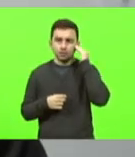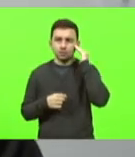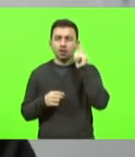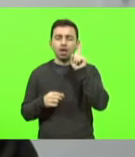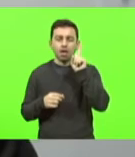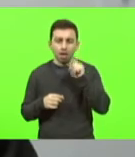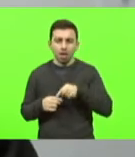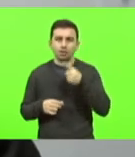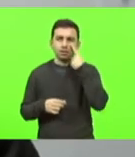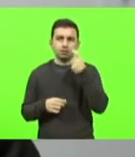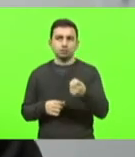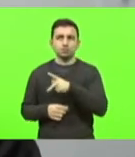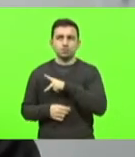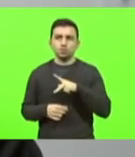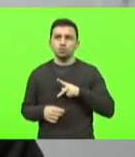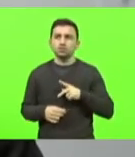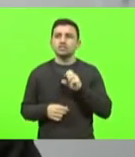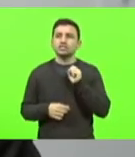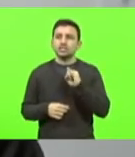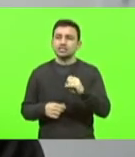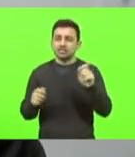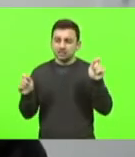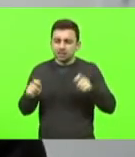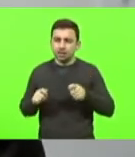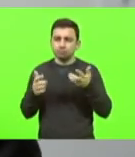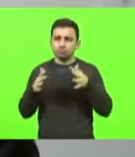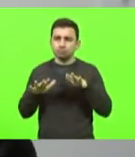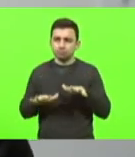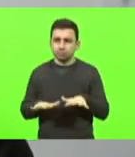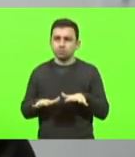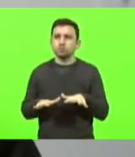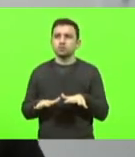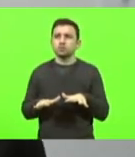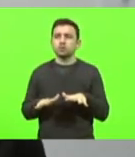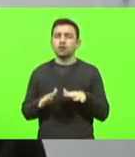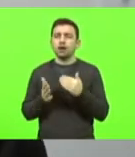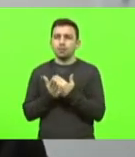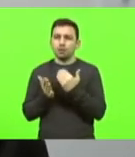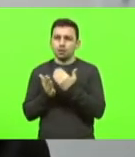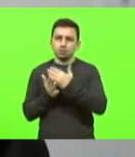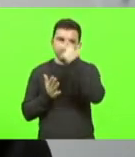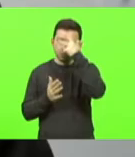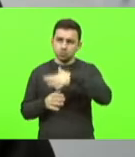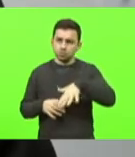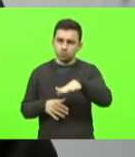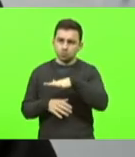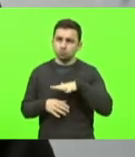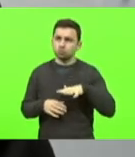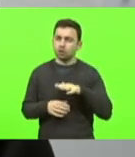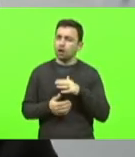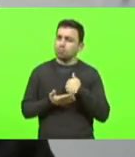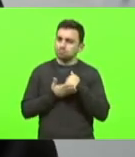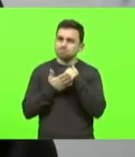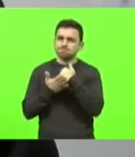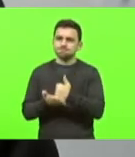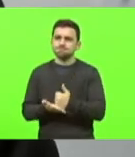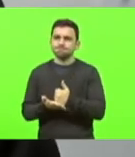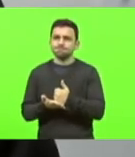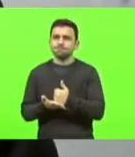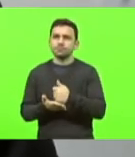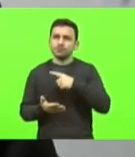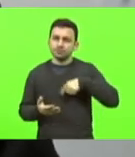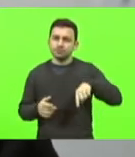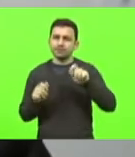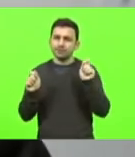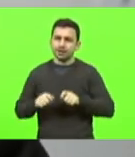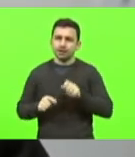sim, que quanto mais a gente possa incluir as pessoas, quanto mais a gente possa agregar valor na vida delas, mais nós vamos ter uma sociedade